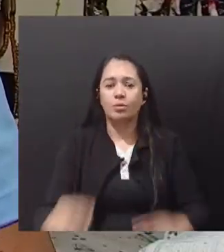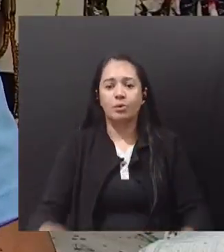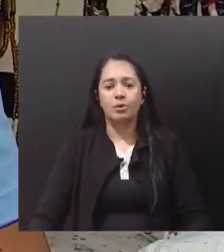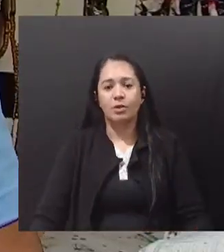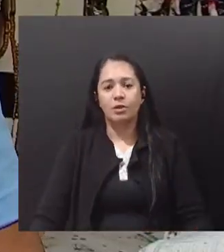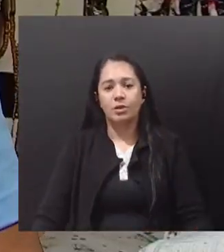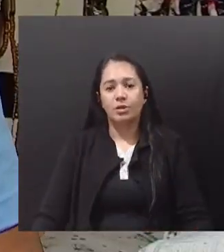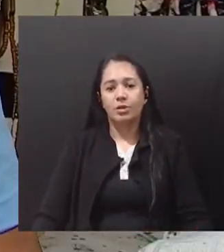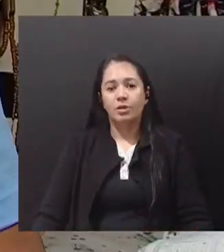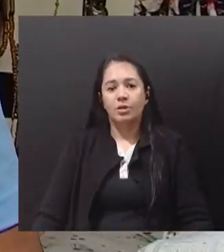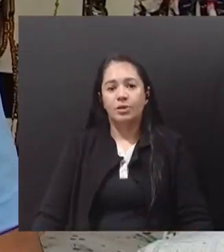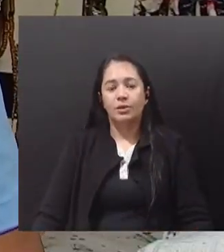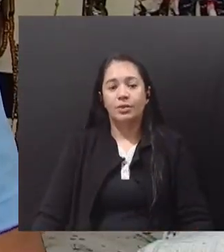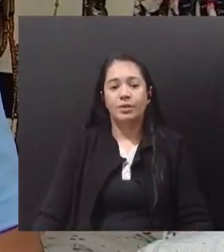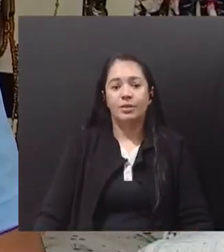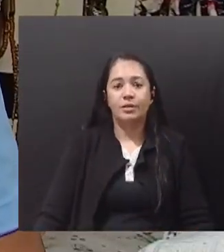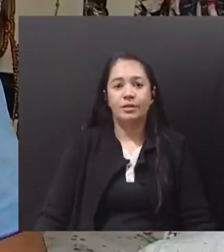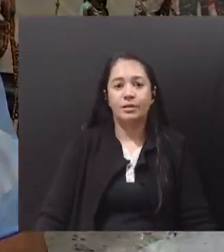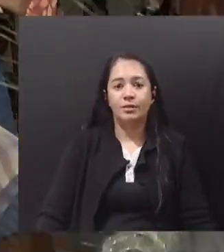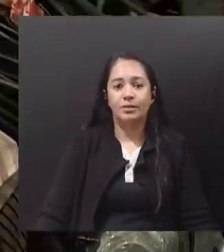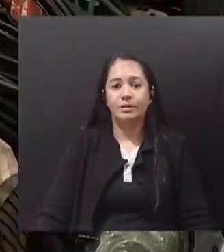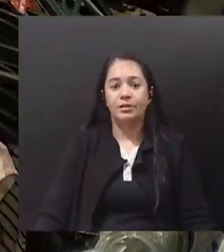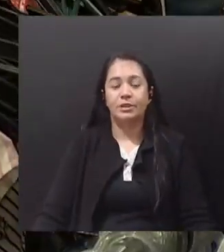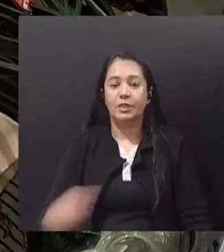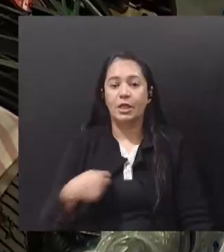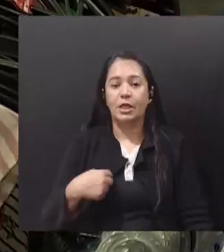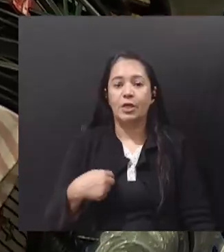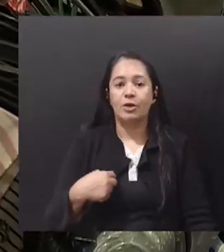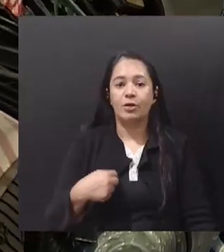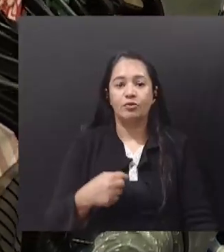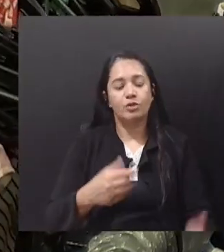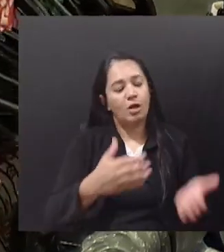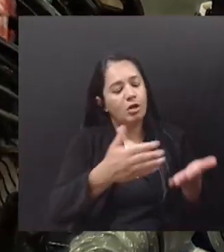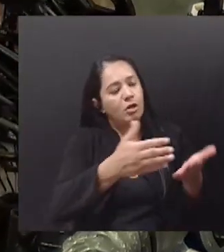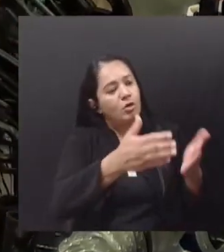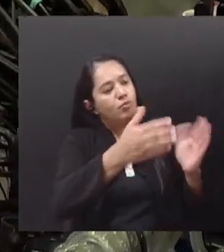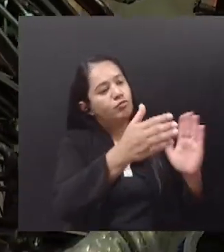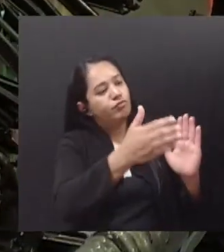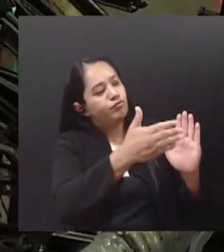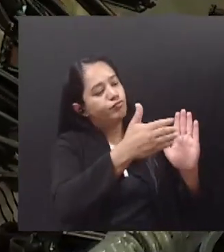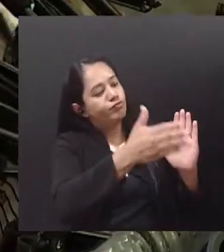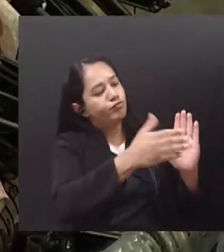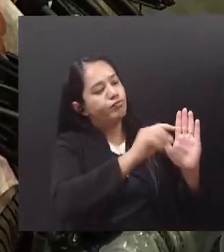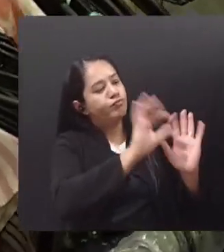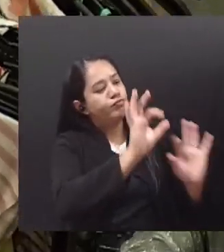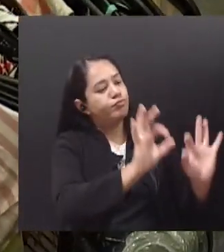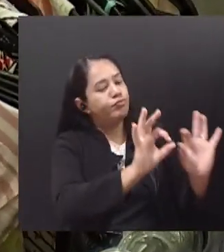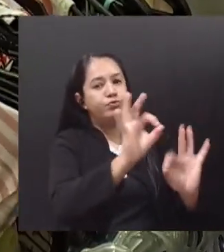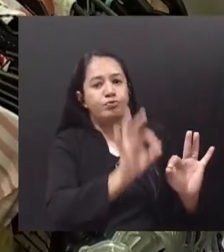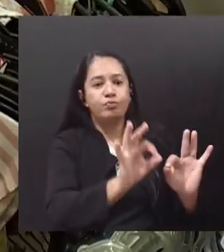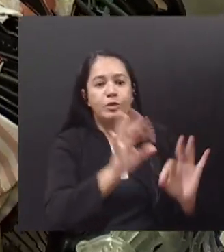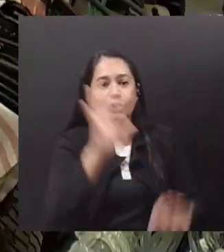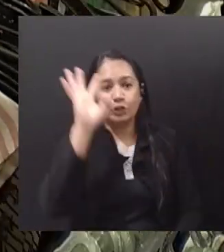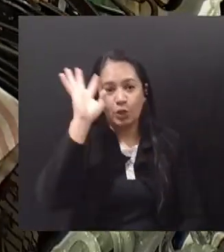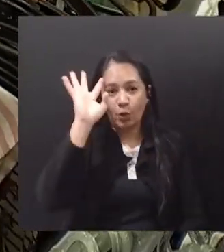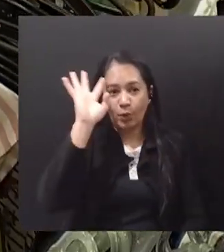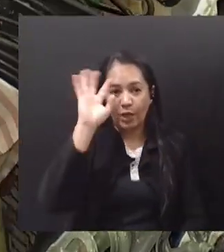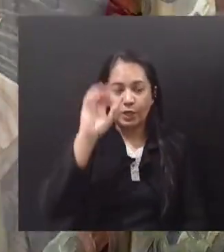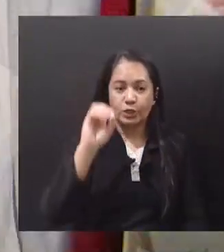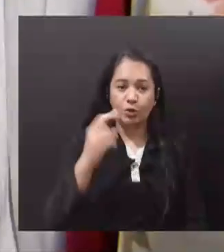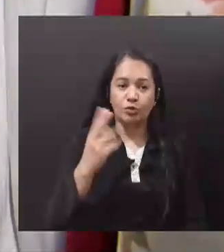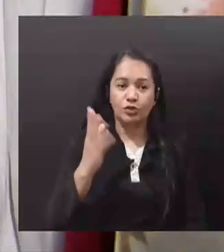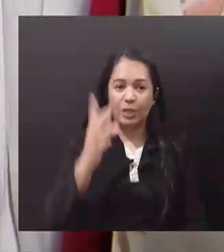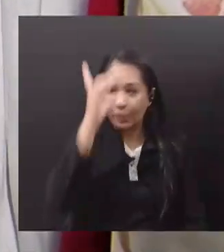Não, eu mesma faço parte da triagem, então aqui, quando eu tenho tempo, eu venho de quarta ou às vezes já vim até de